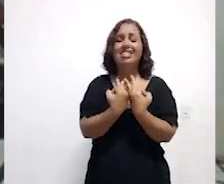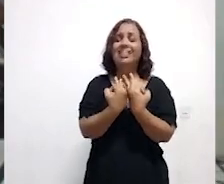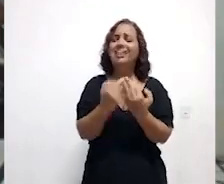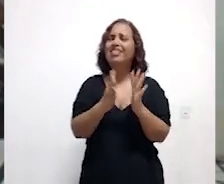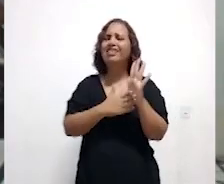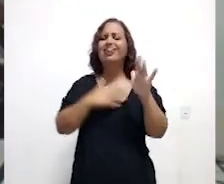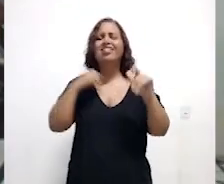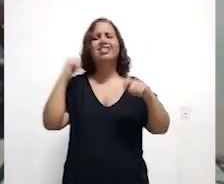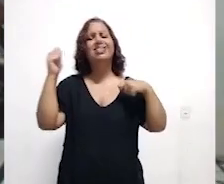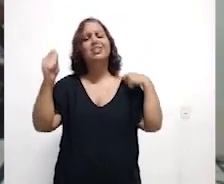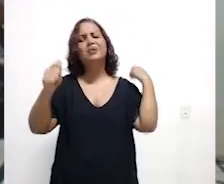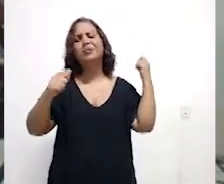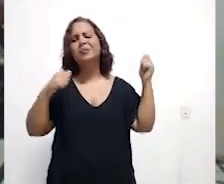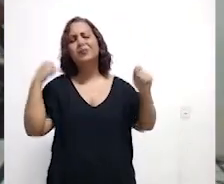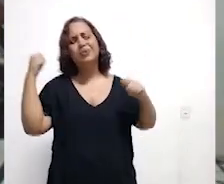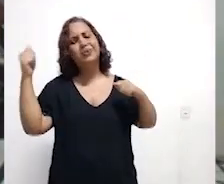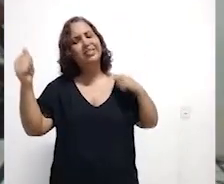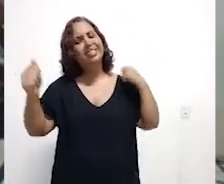Aleluia.